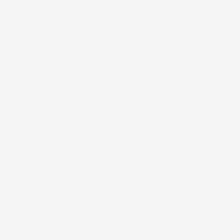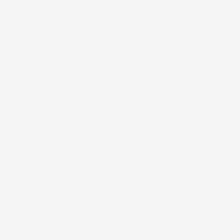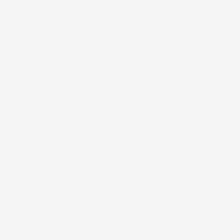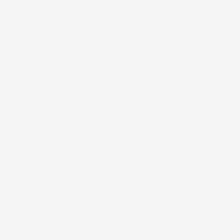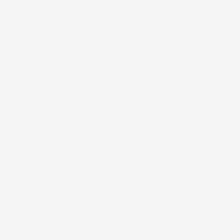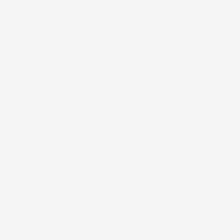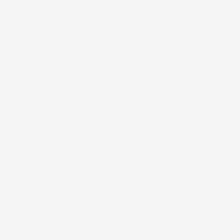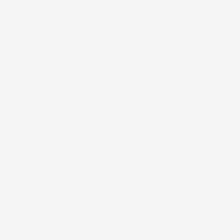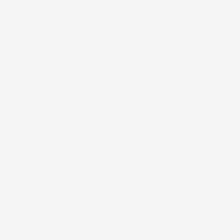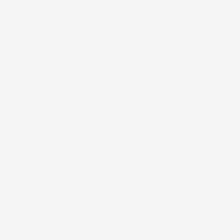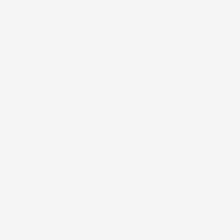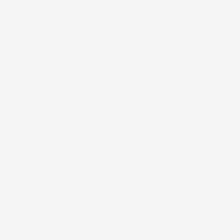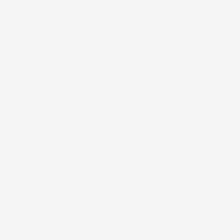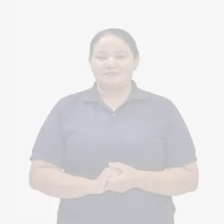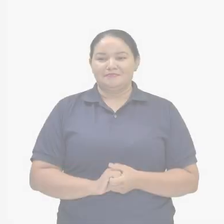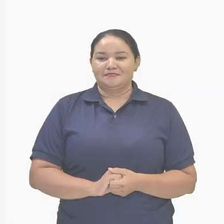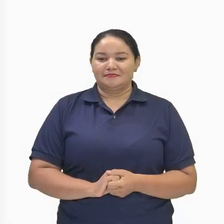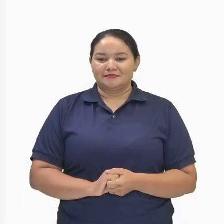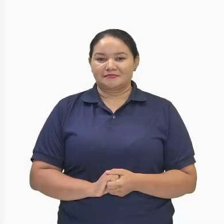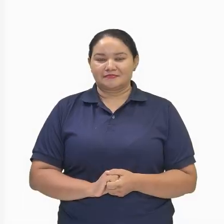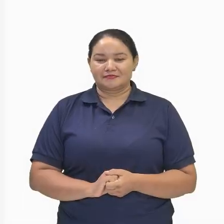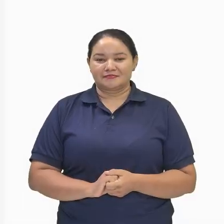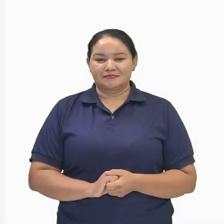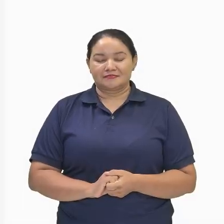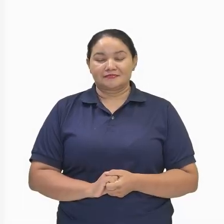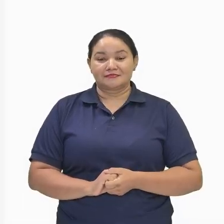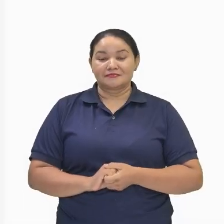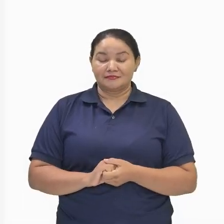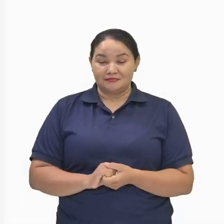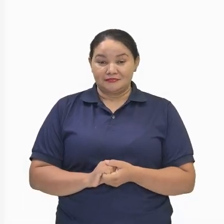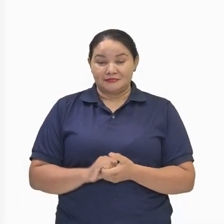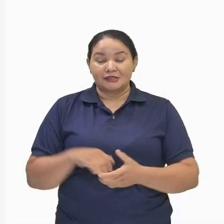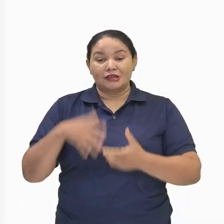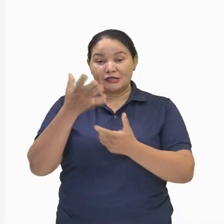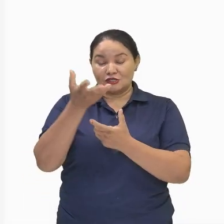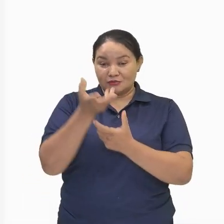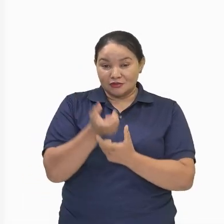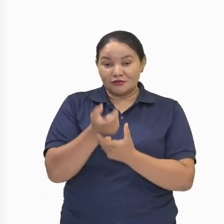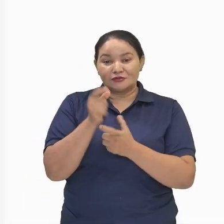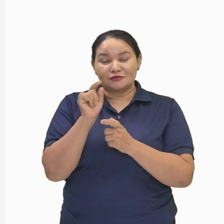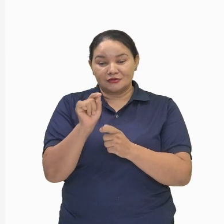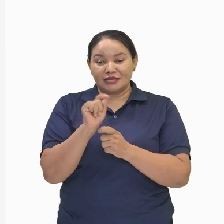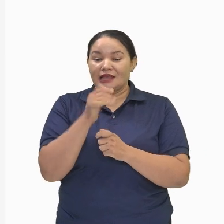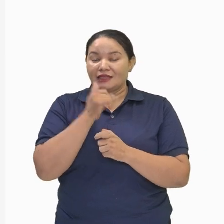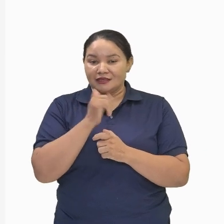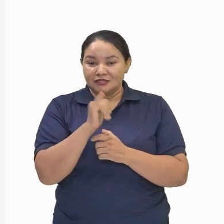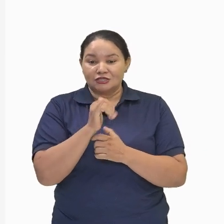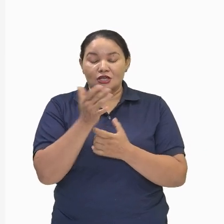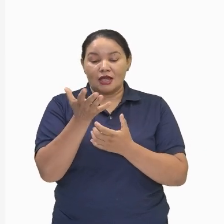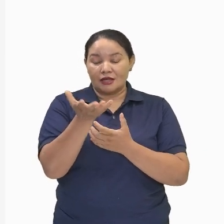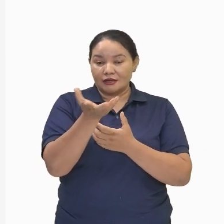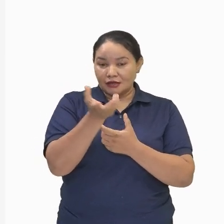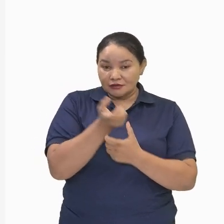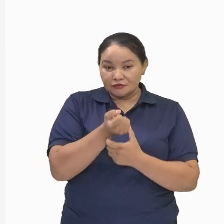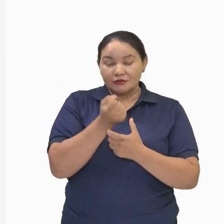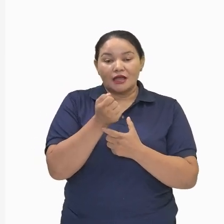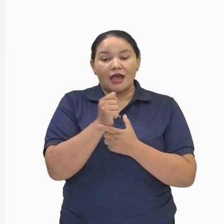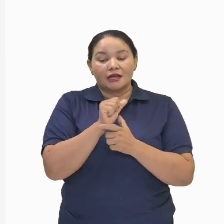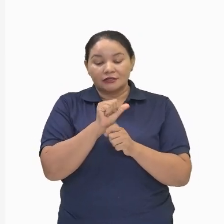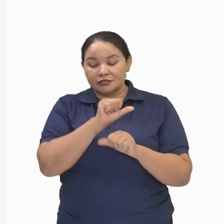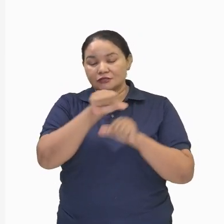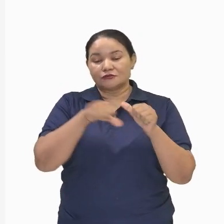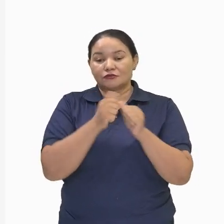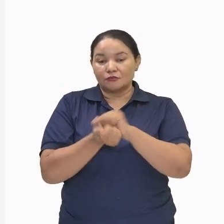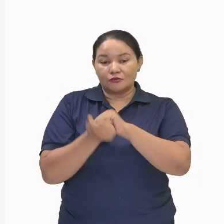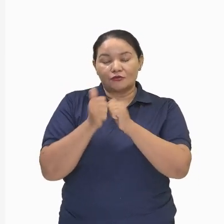aquele aparelho que vai receber energia elétrica e vai transformar essa energia em outras formas de energia,